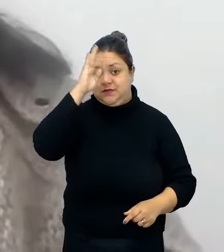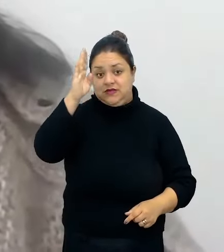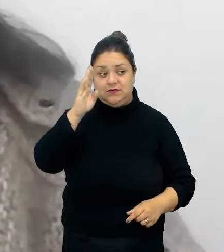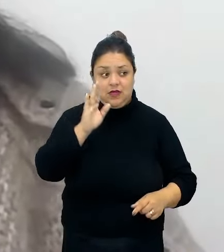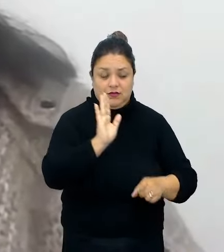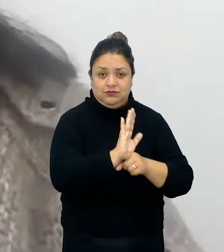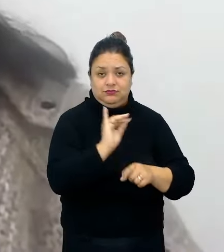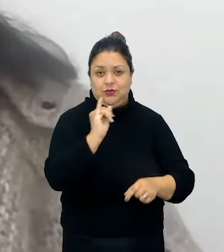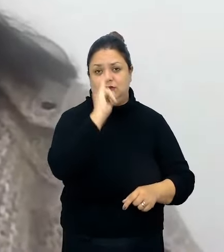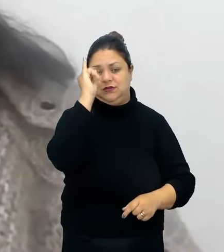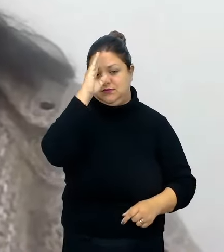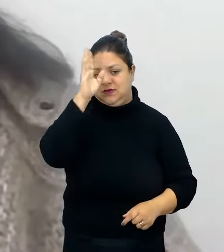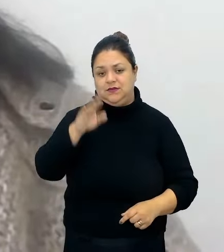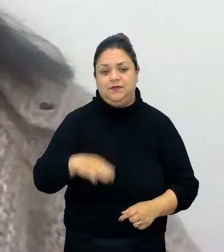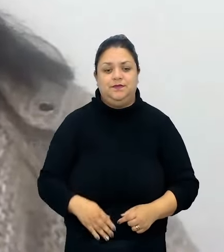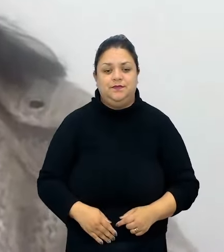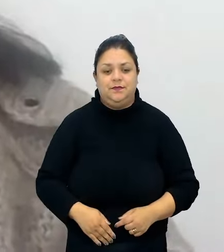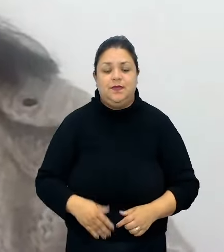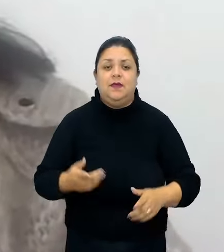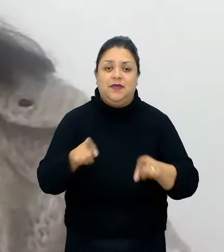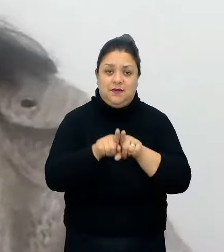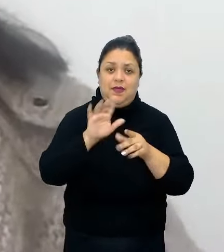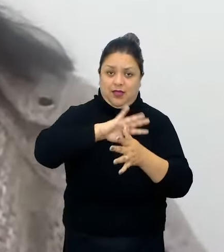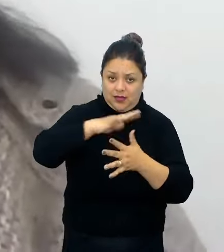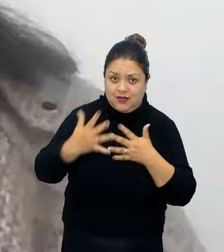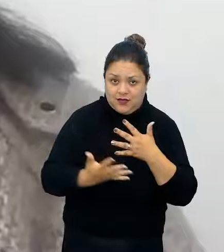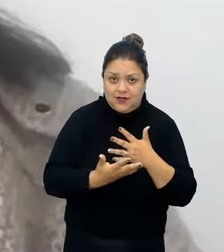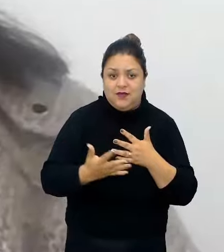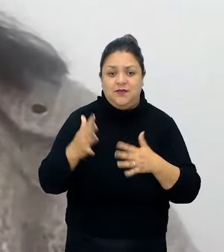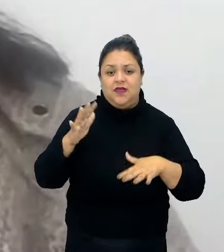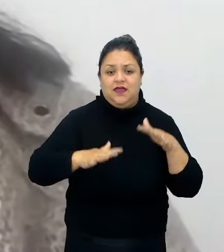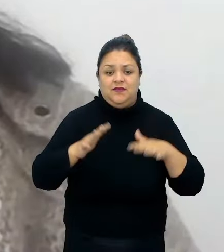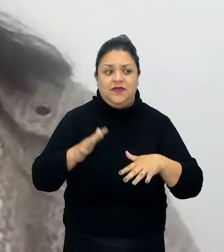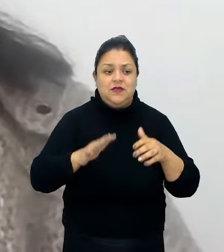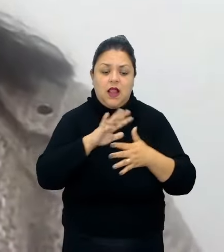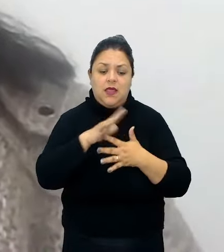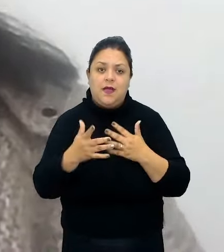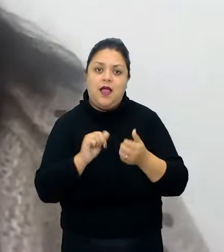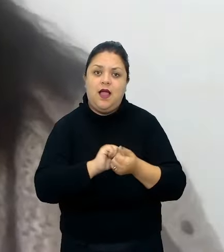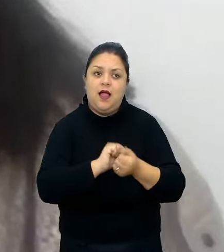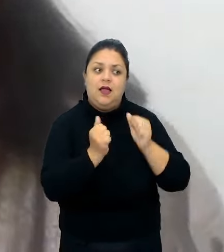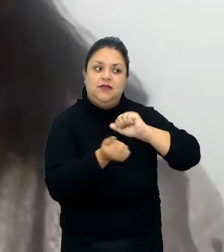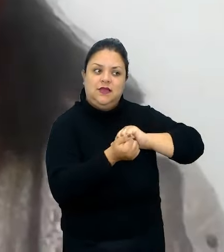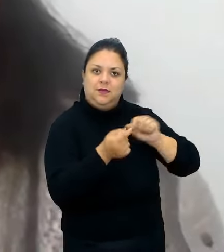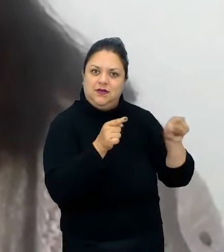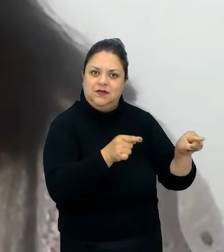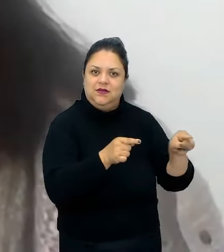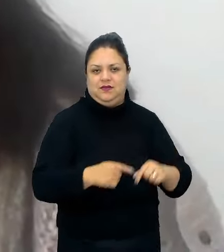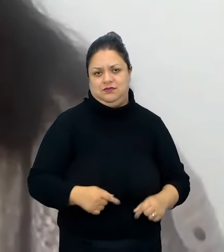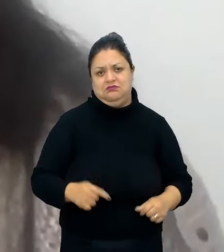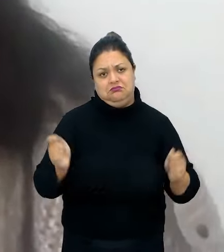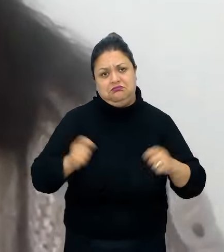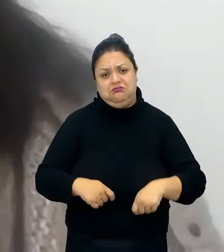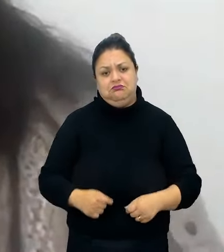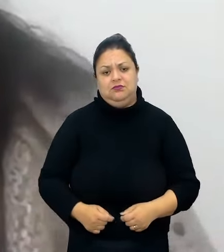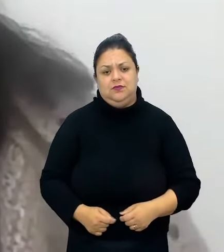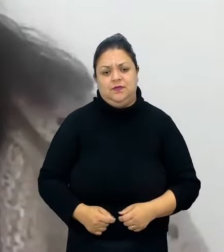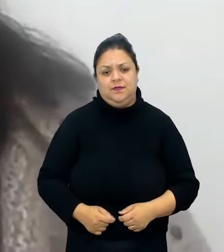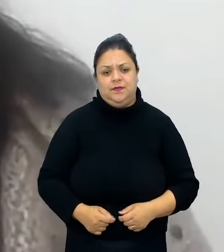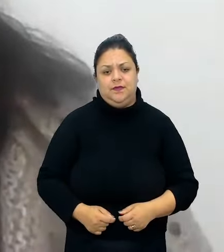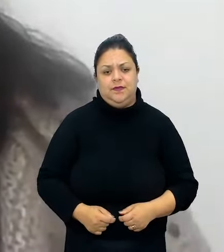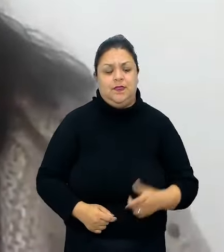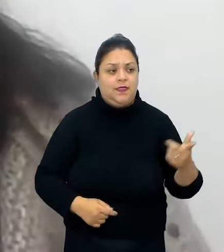às vezes, dentro da questão da Libras, vão precisar ter Libras adaptada, né? Então, ou no corpo, né?